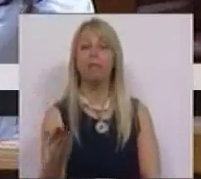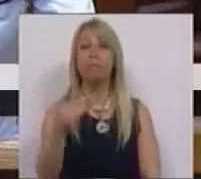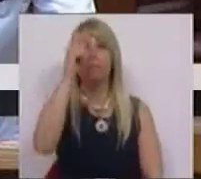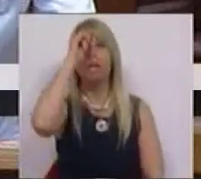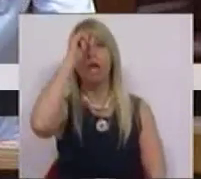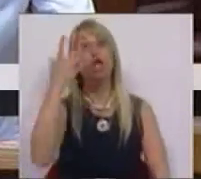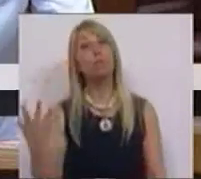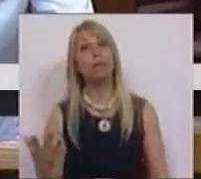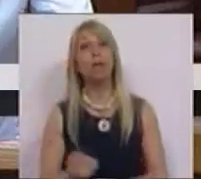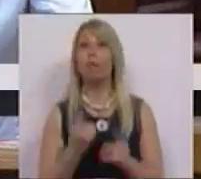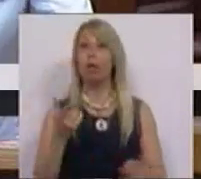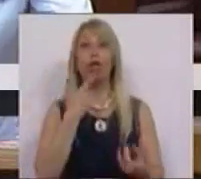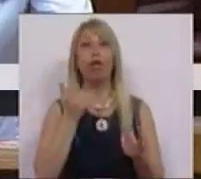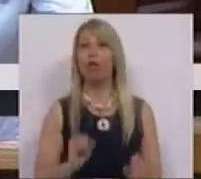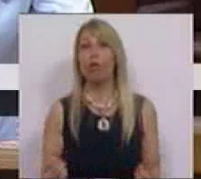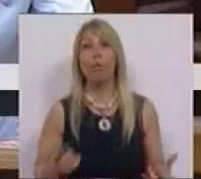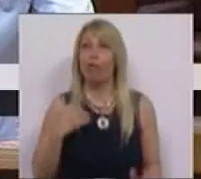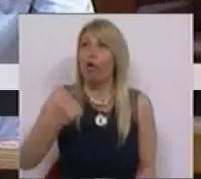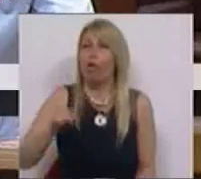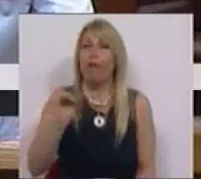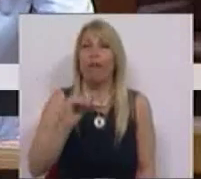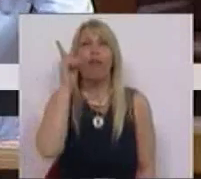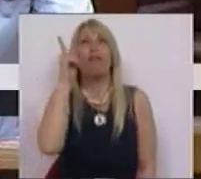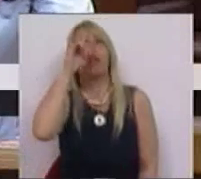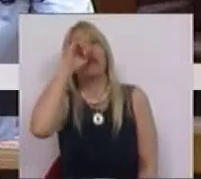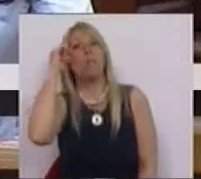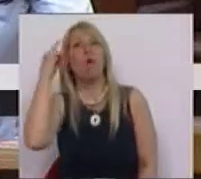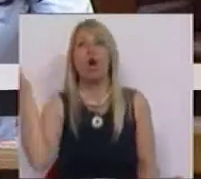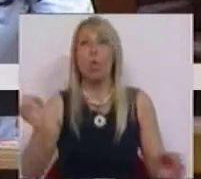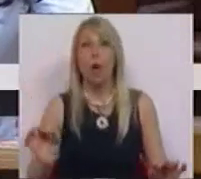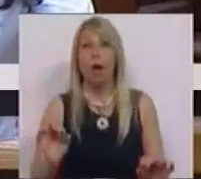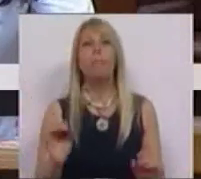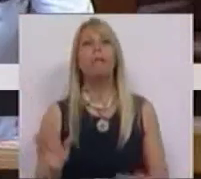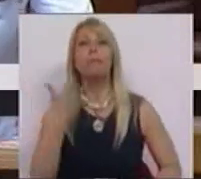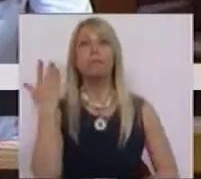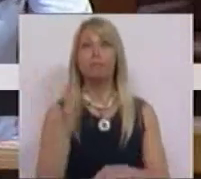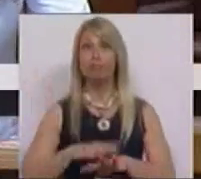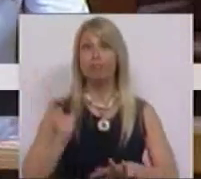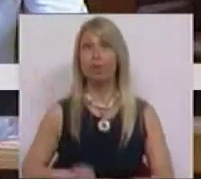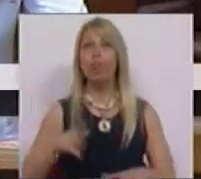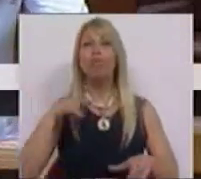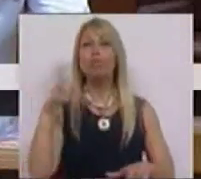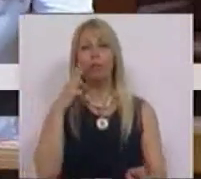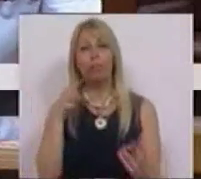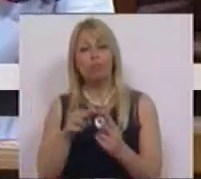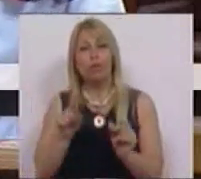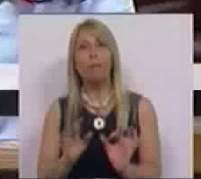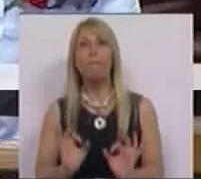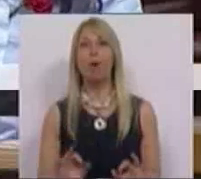não se deve nem pode viver sem memória, mas, sobretudo, porque é assim que Portugal se encontra consigo próprio neste